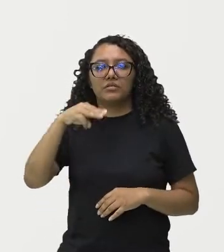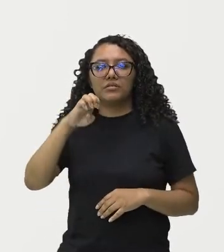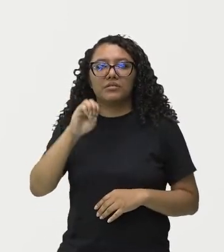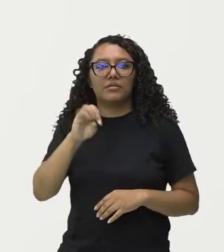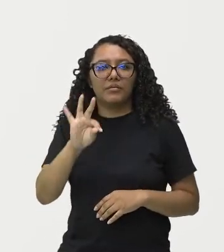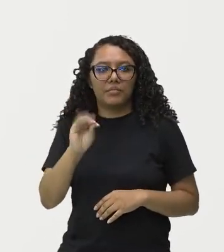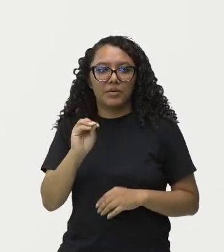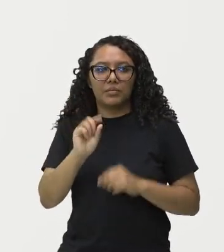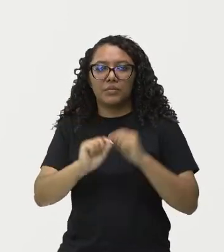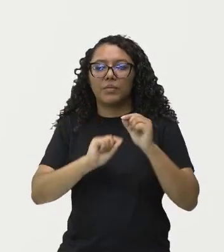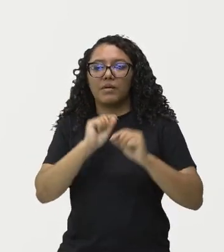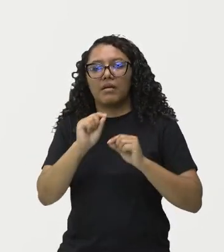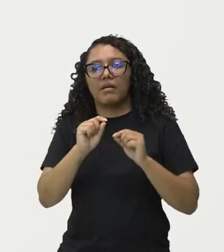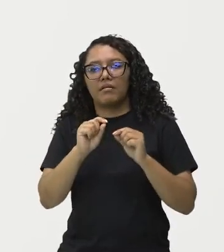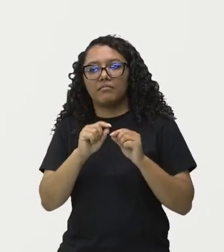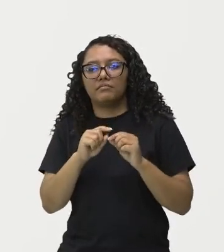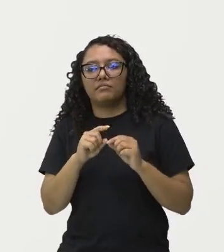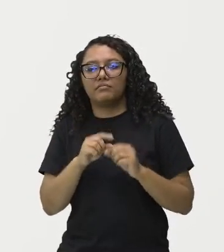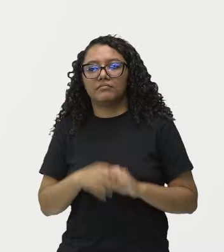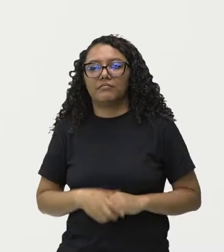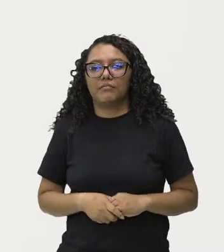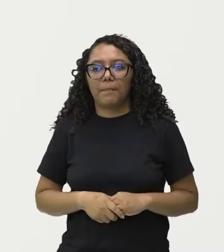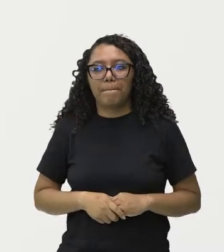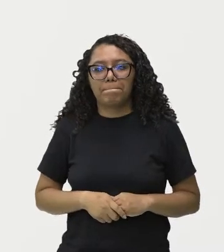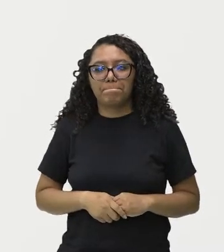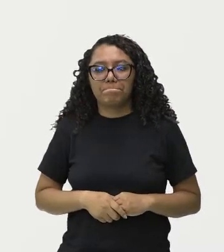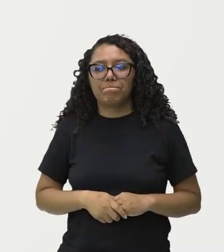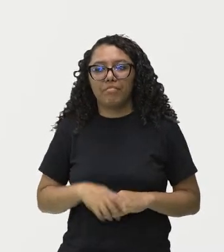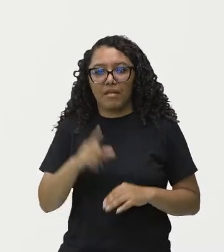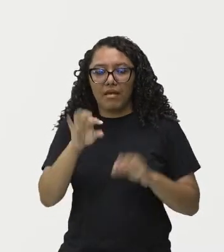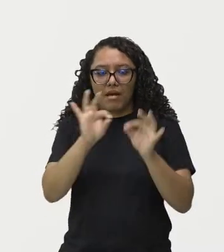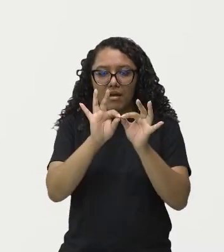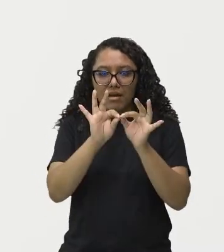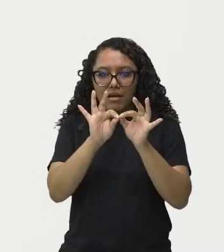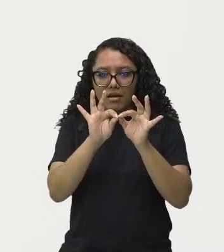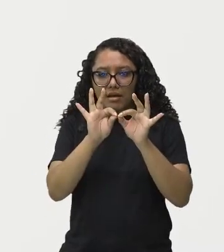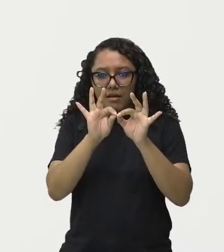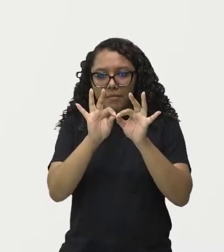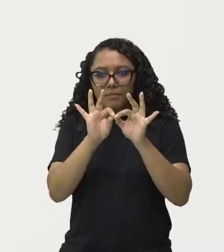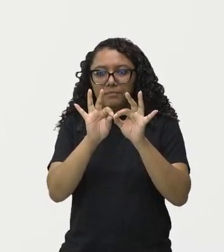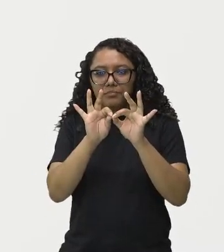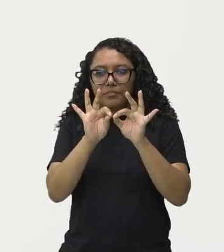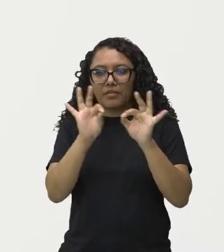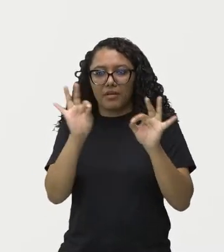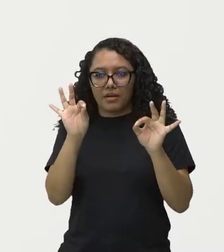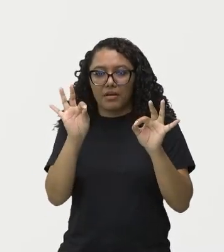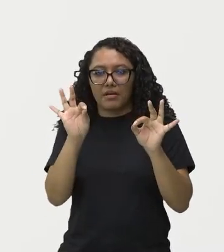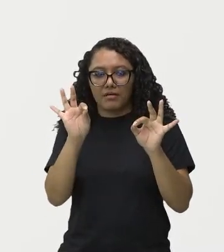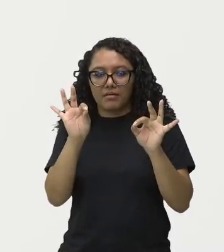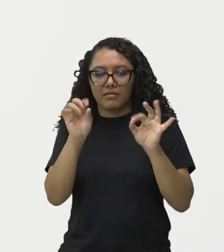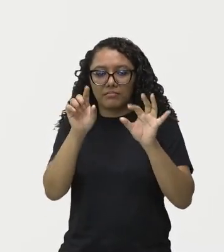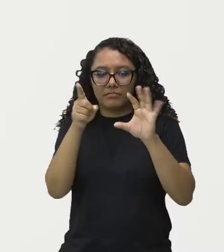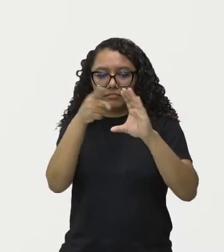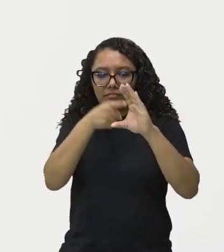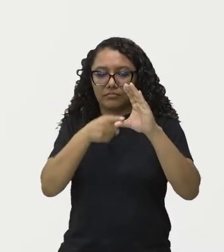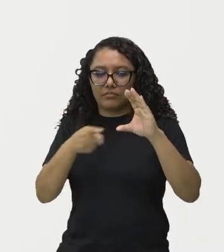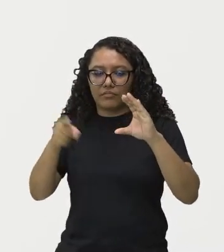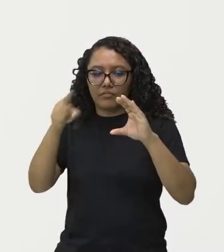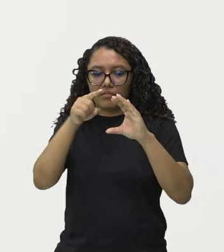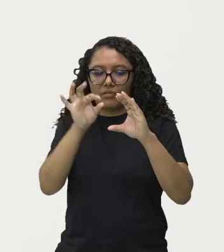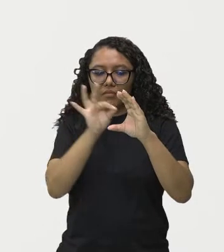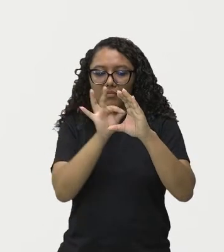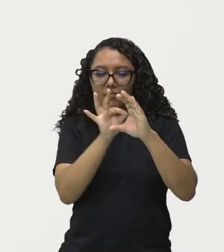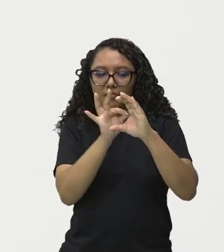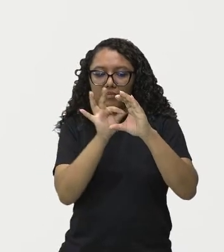ele vai ser um segmento de reta que vai sair de uma extremidade até a outra do